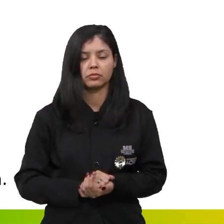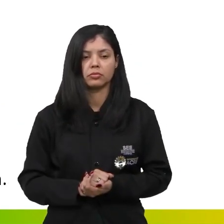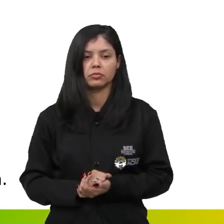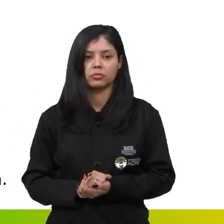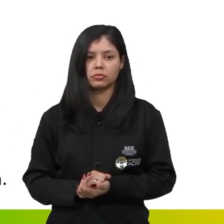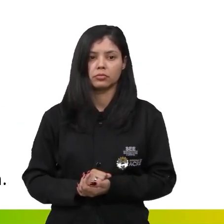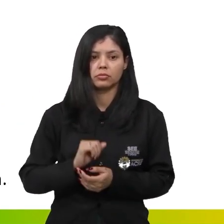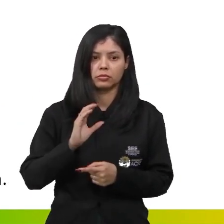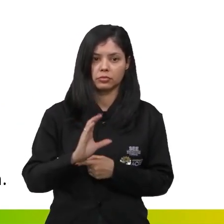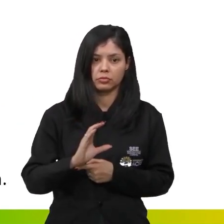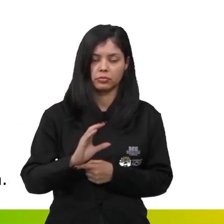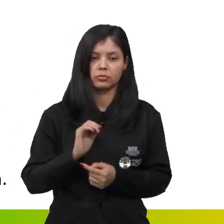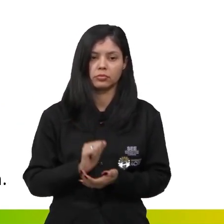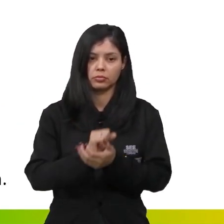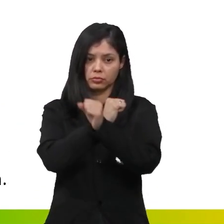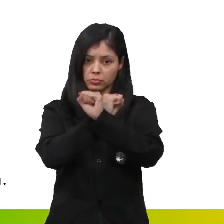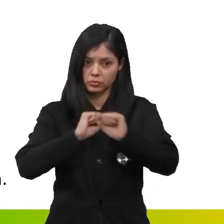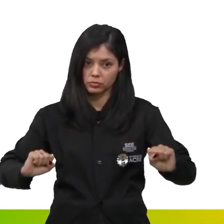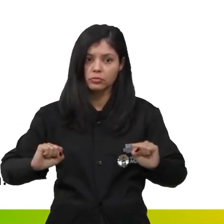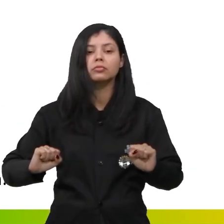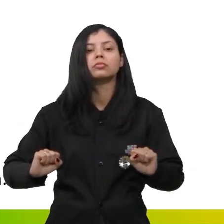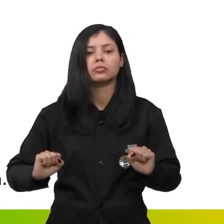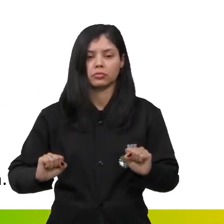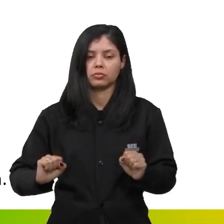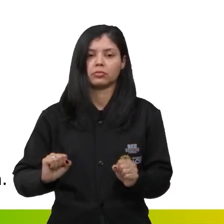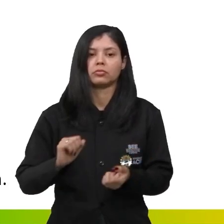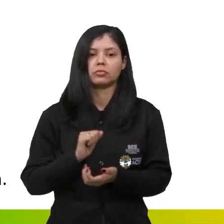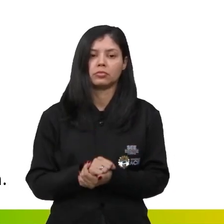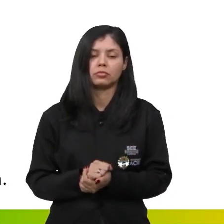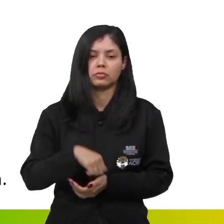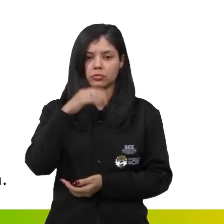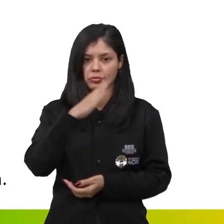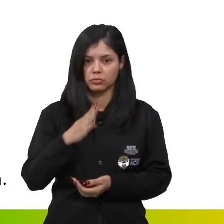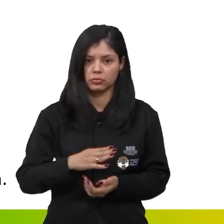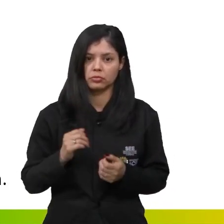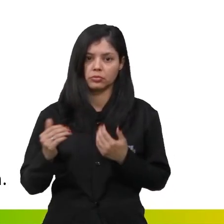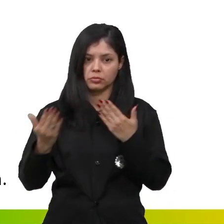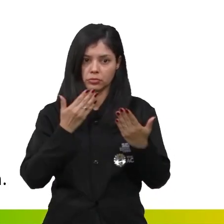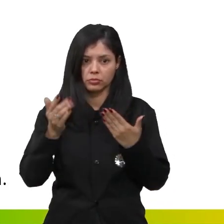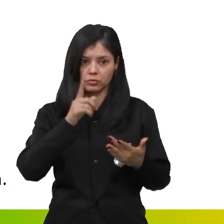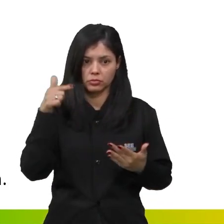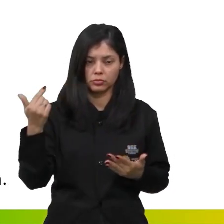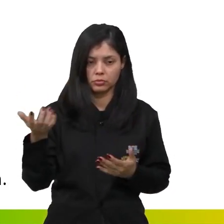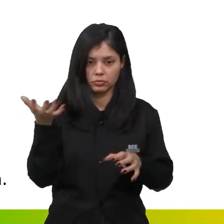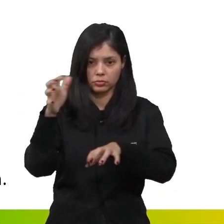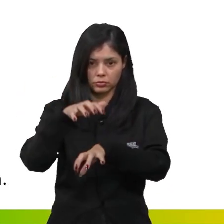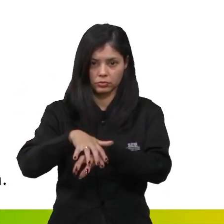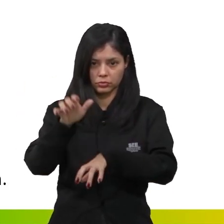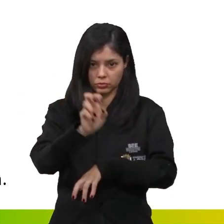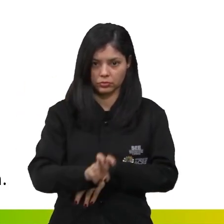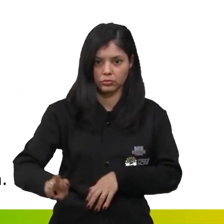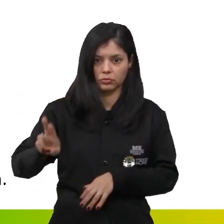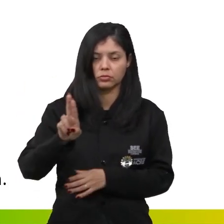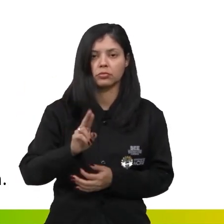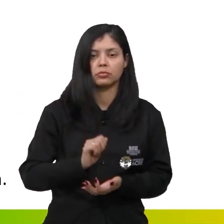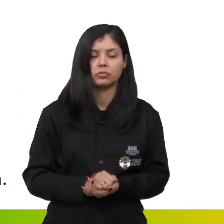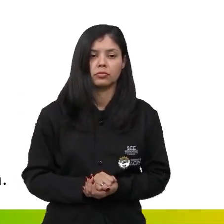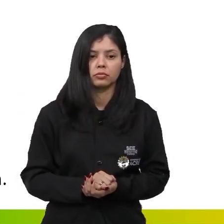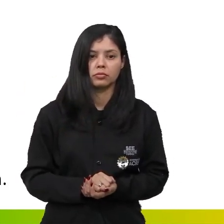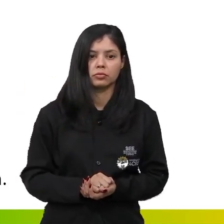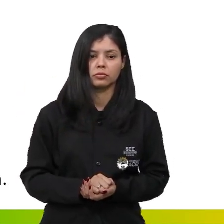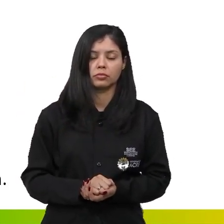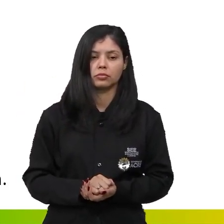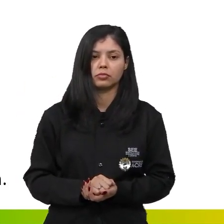nacional. C. A abolição precoce da escravidão no Brasil em comparação com outras colônias